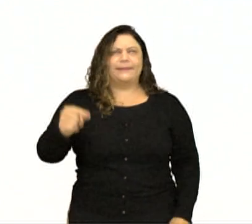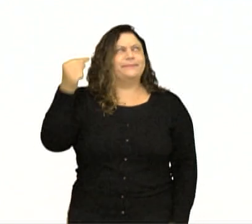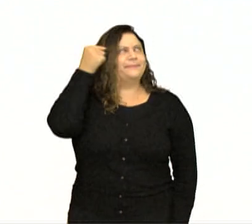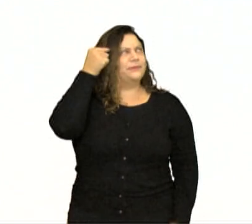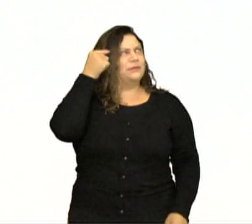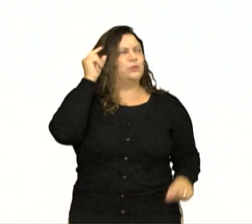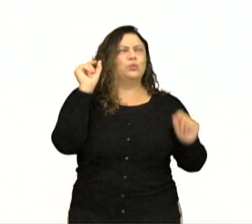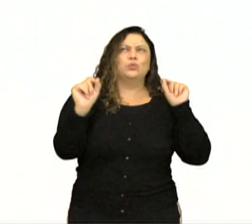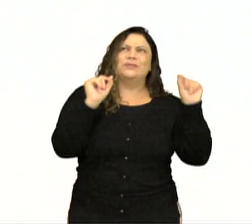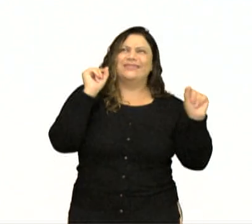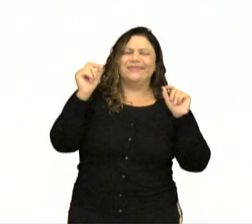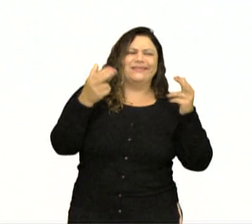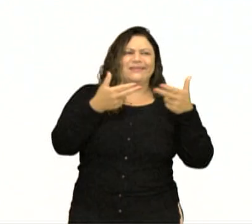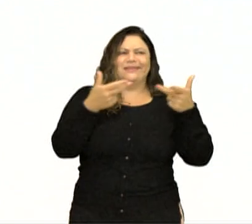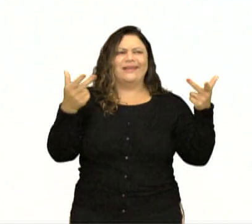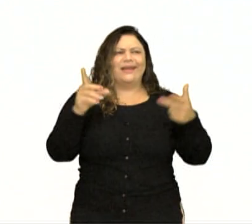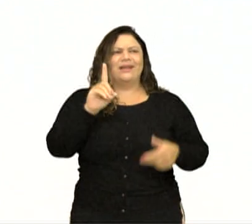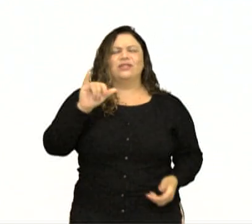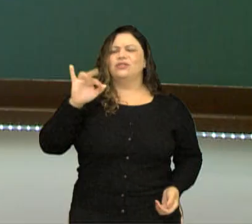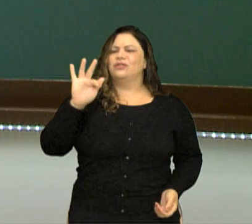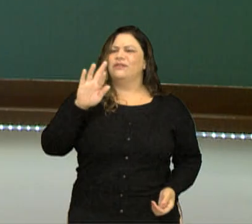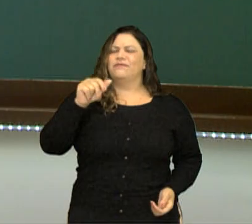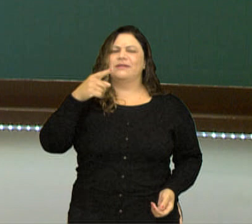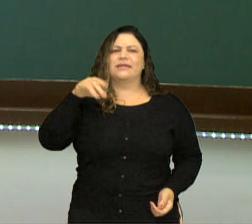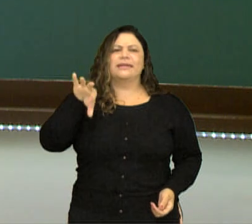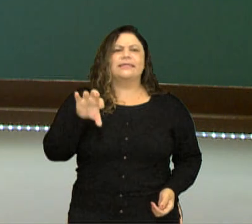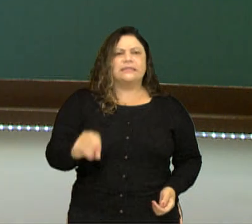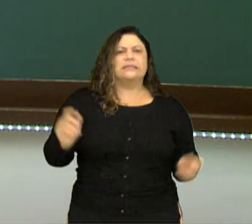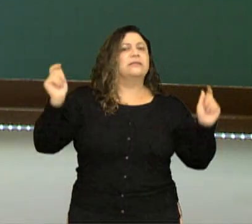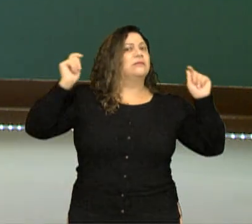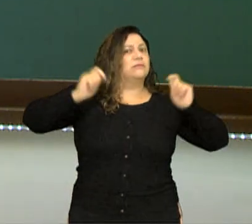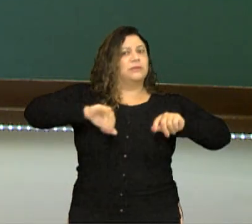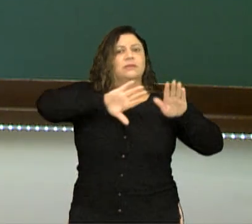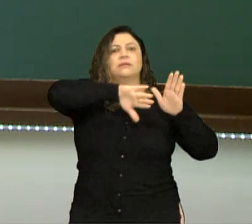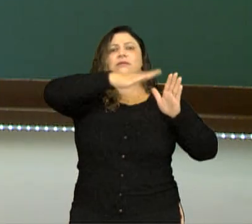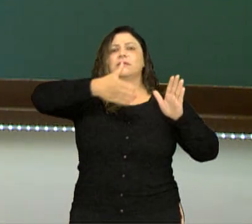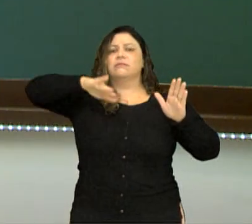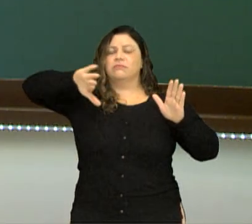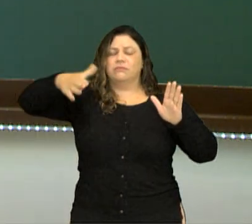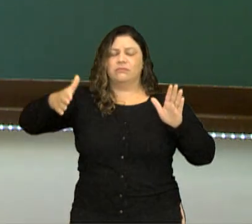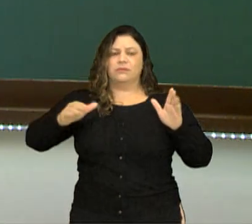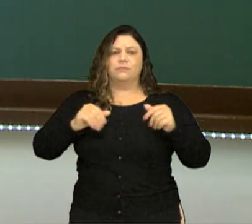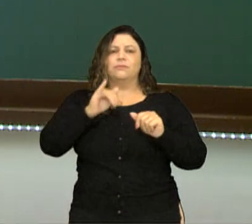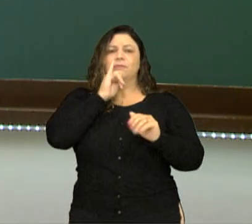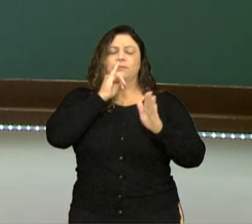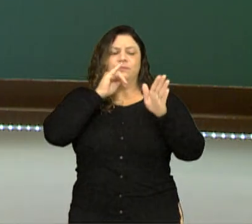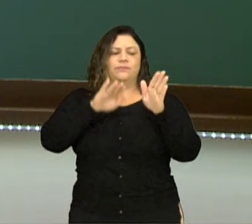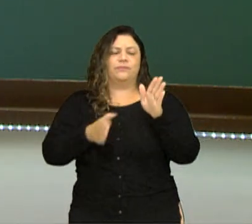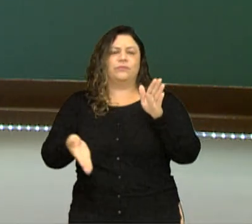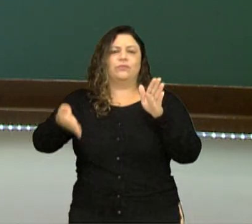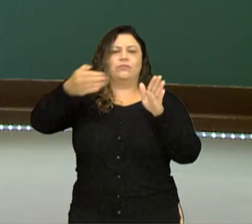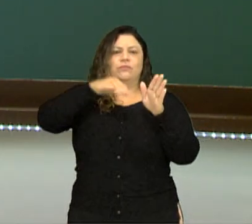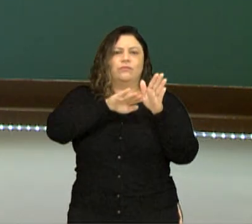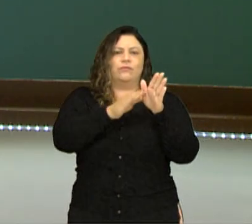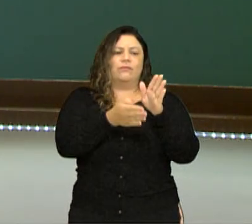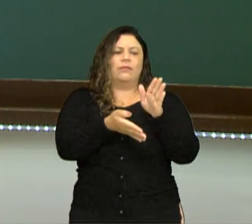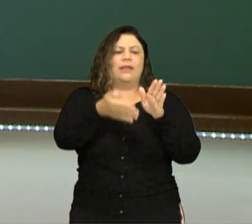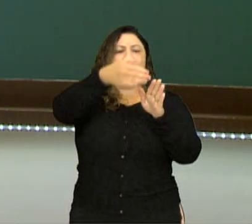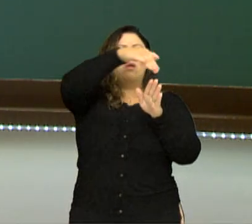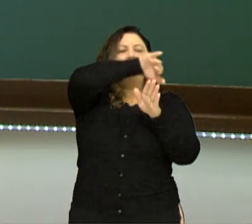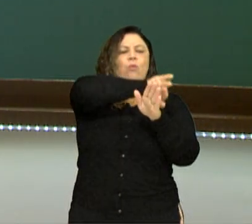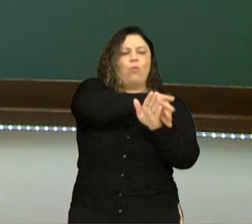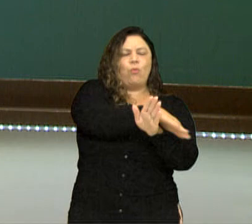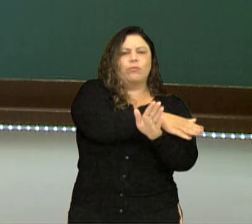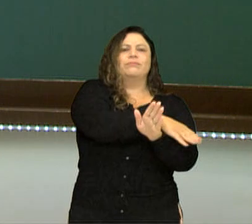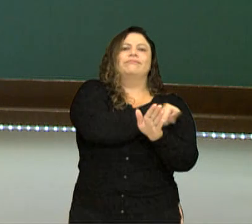pensando no que é difração, pessoal, é a capacidade que uma onda tem de contornar obstáculos. Você vai atrás de uma porta e grita, o